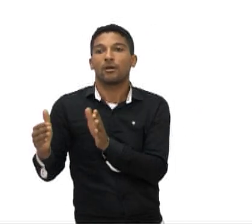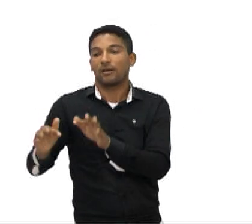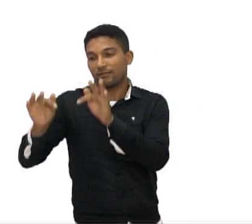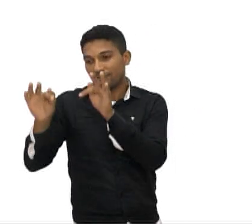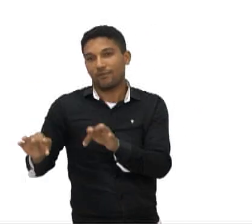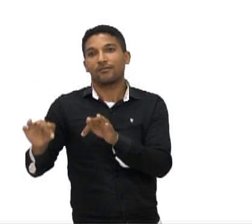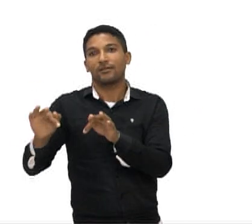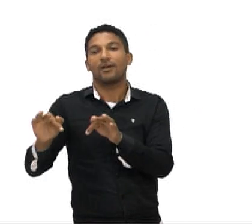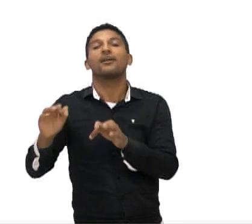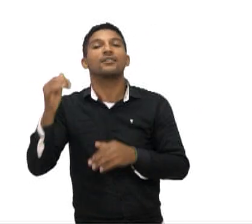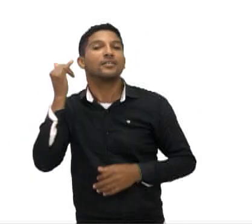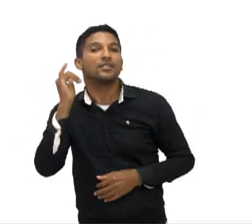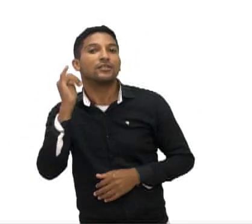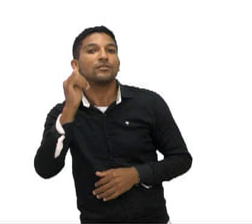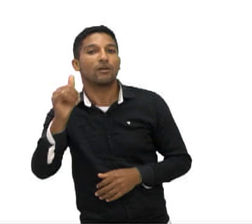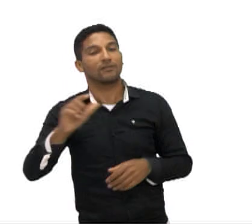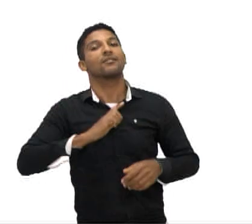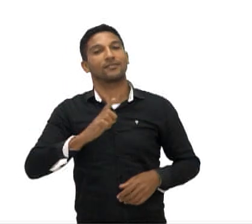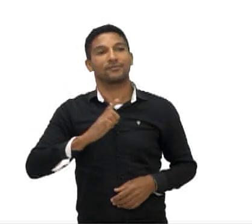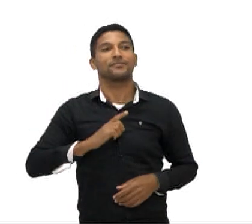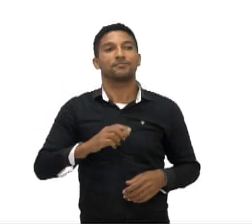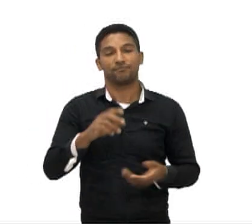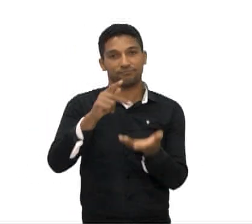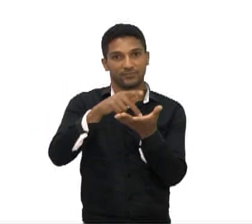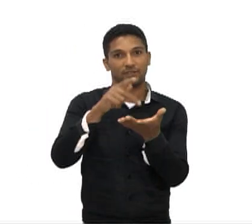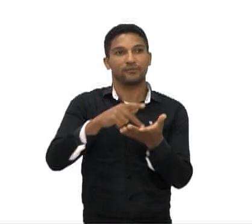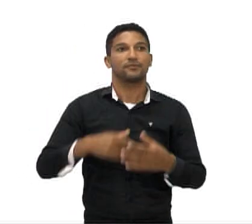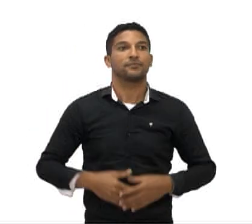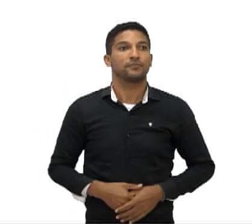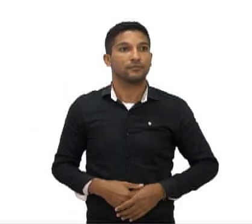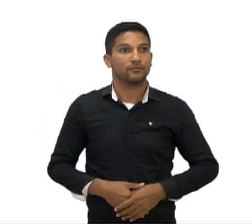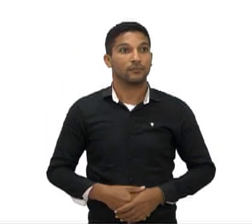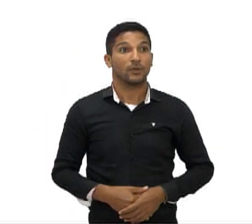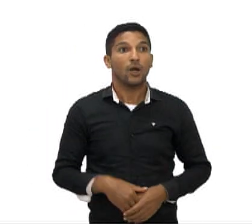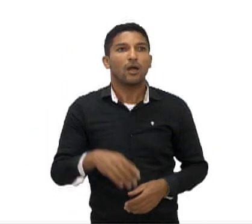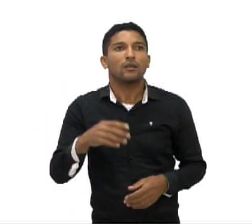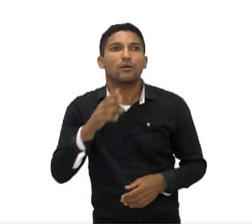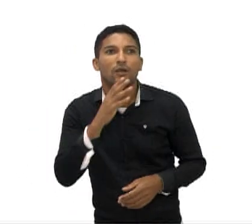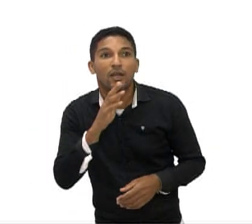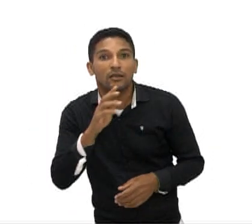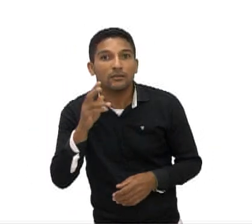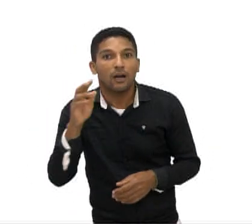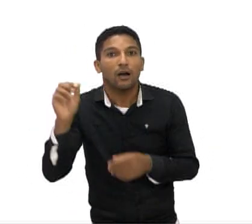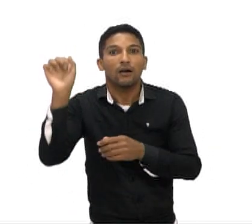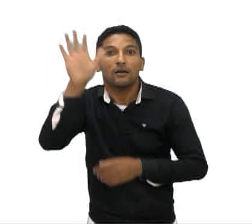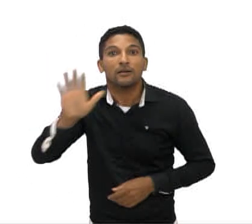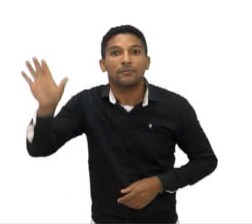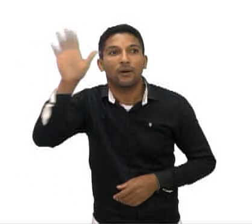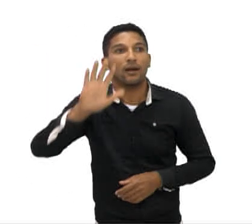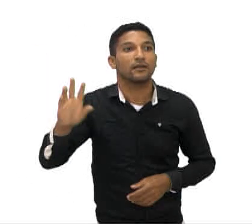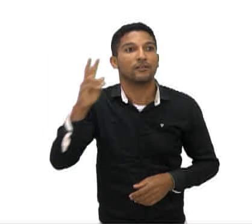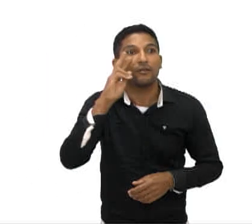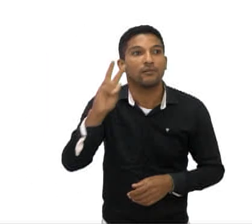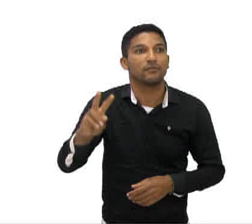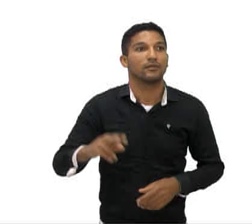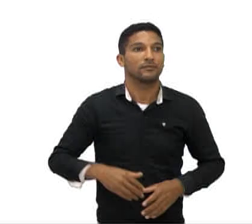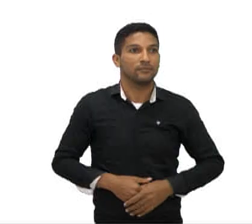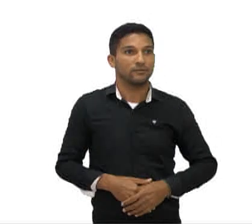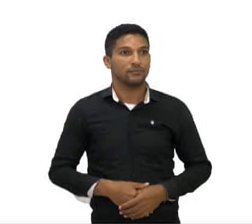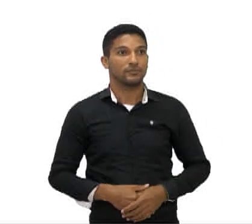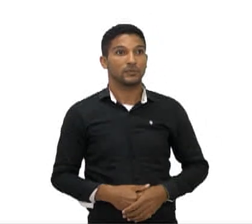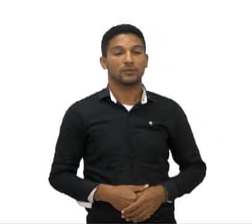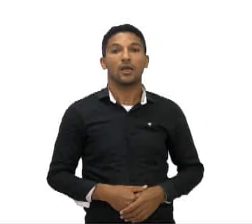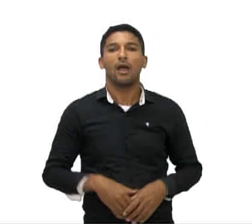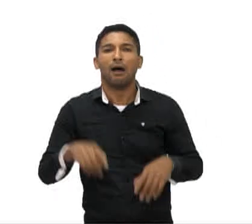ahí, chicos, ¿ya han escuchado quién es la Llorona? Vamos a ver. Aquí,